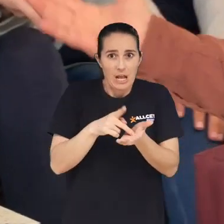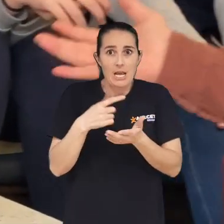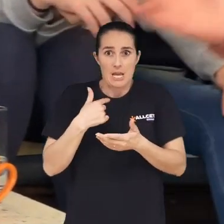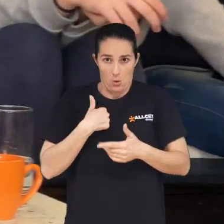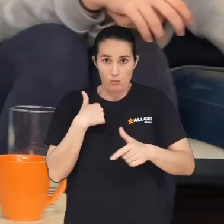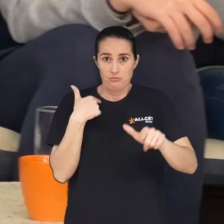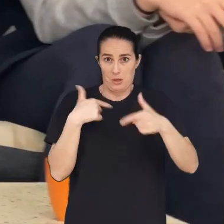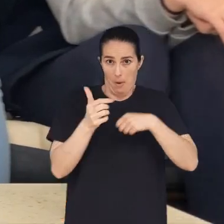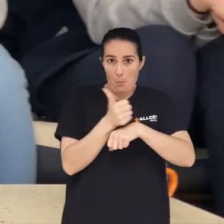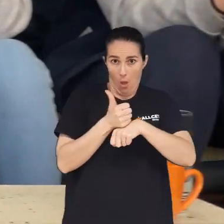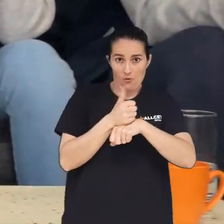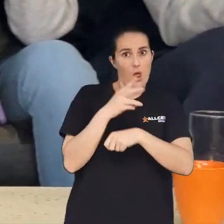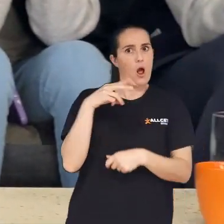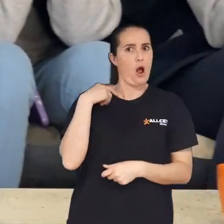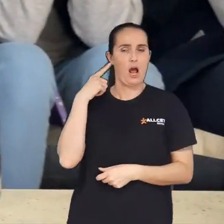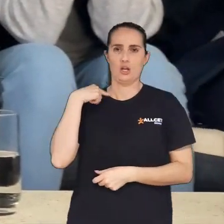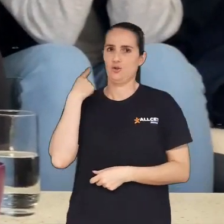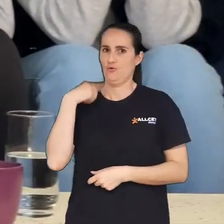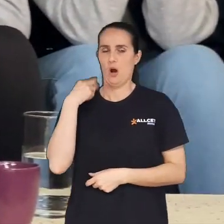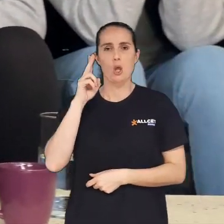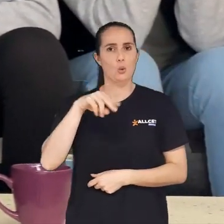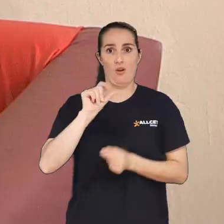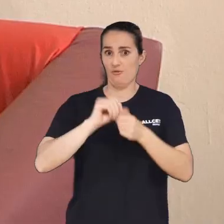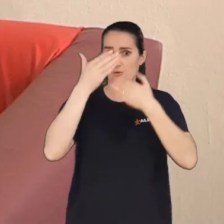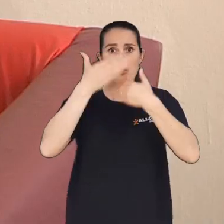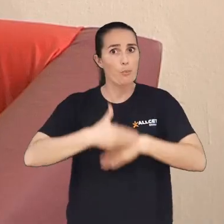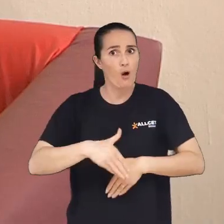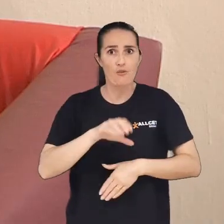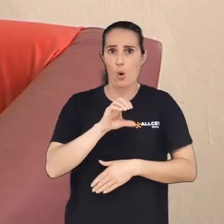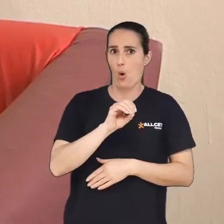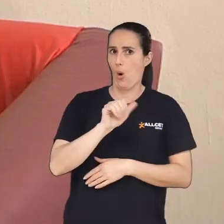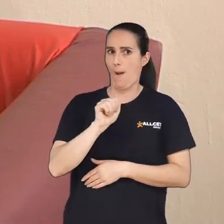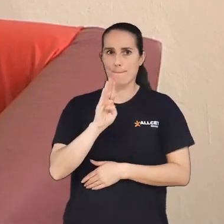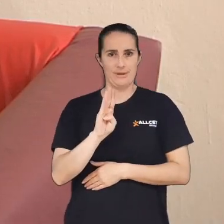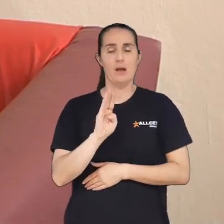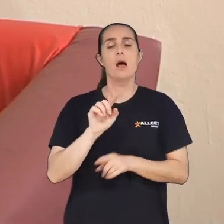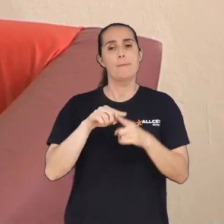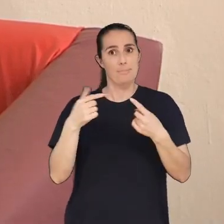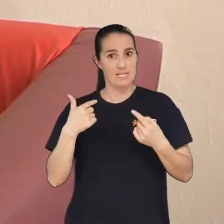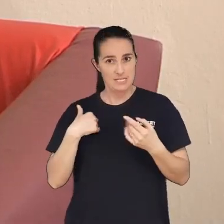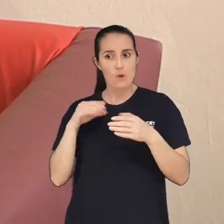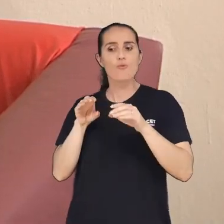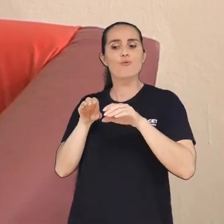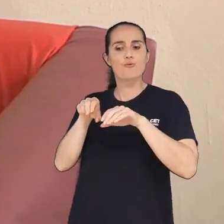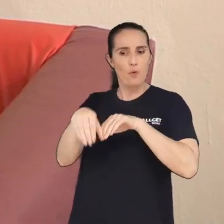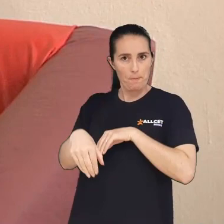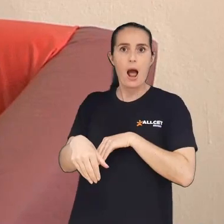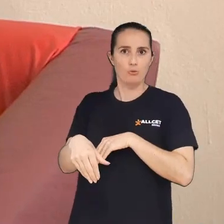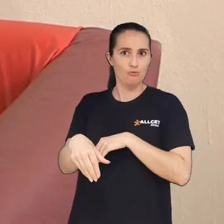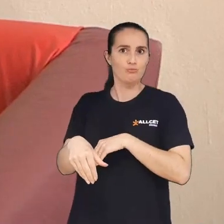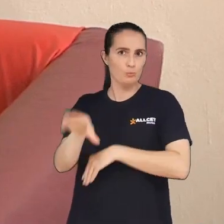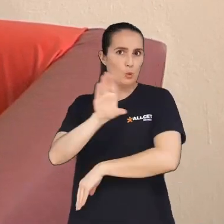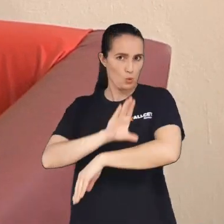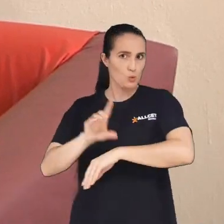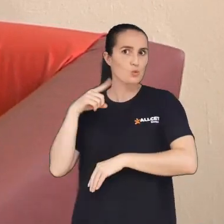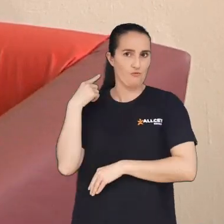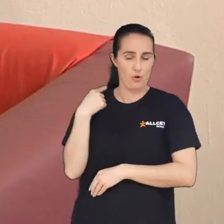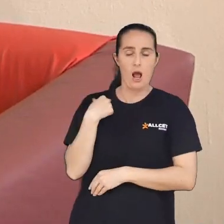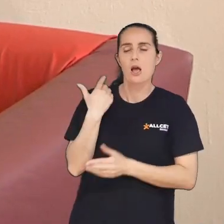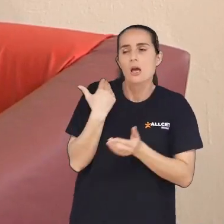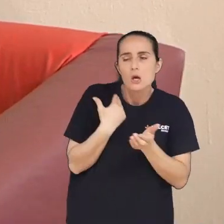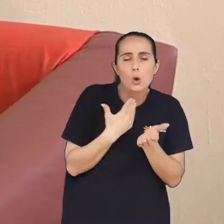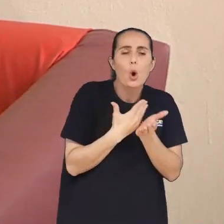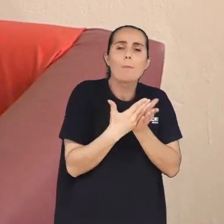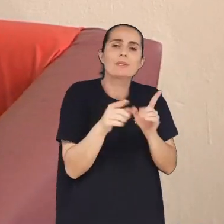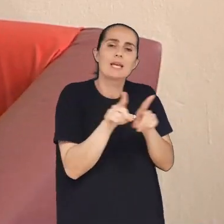eu nunca cheguei a fazer a OAB, mas sou formado, eu tenho iniciado a formação em comércio